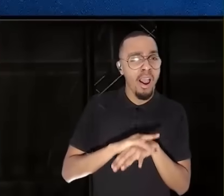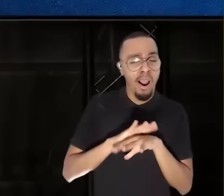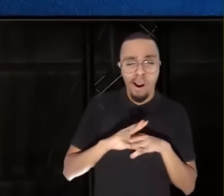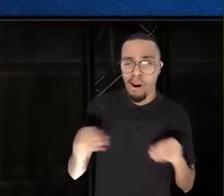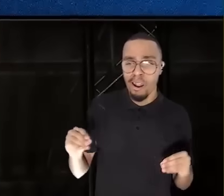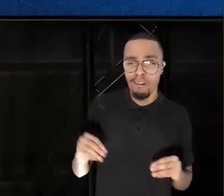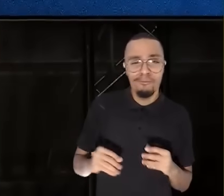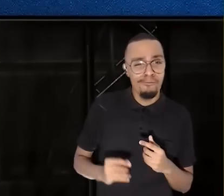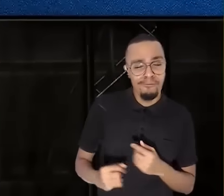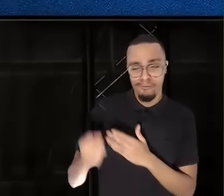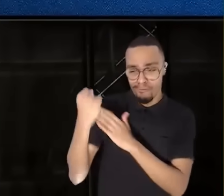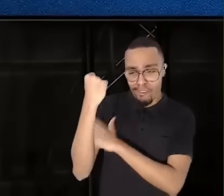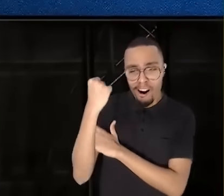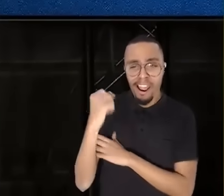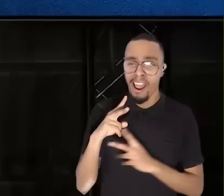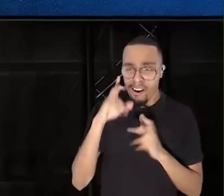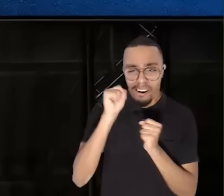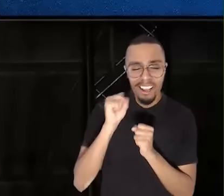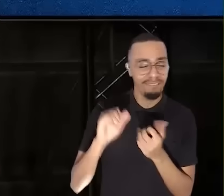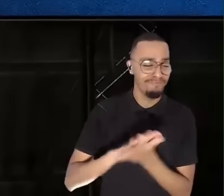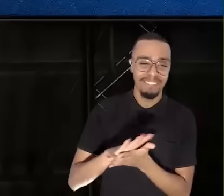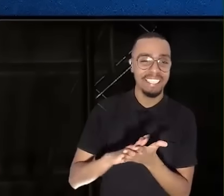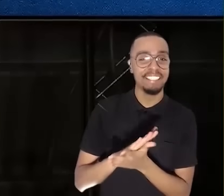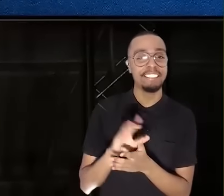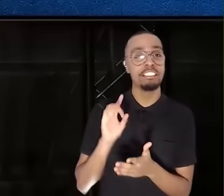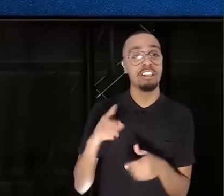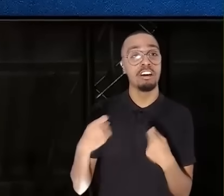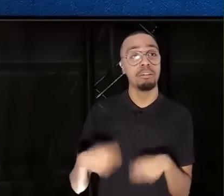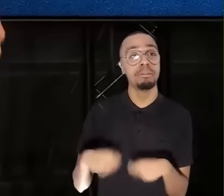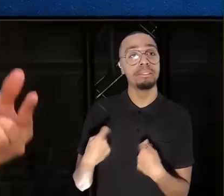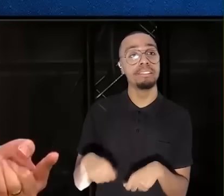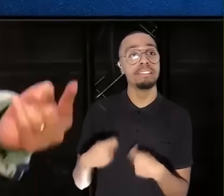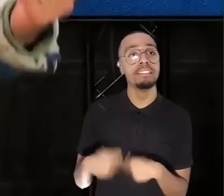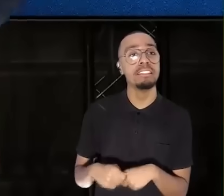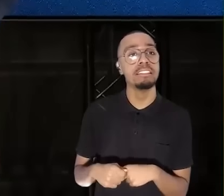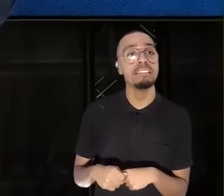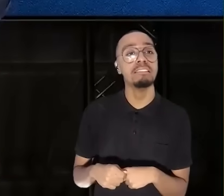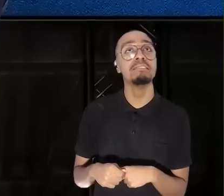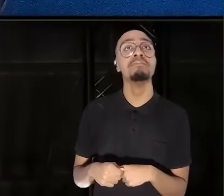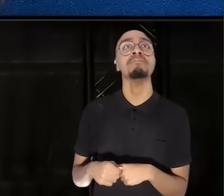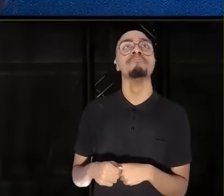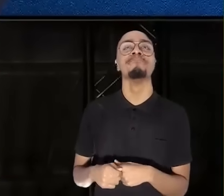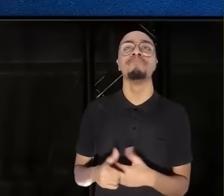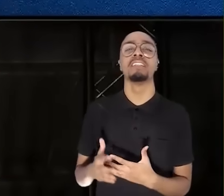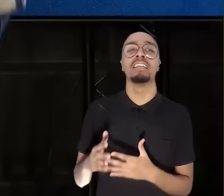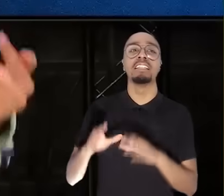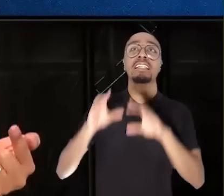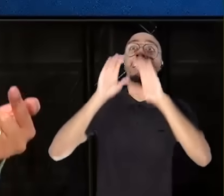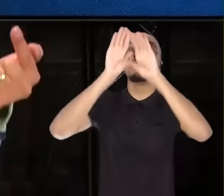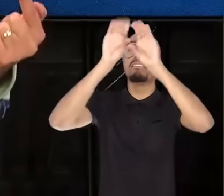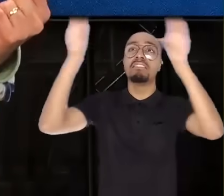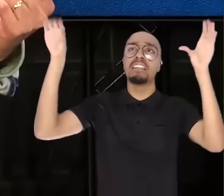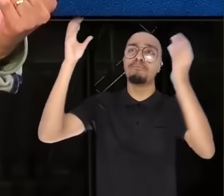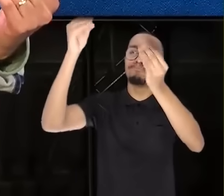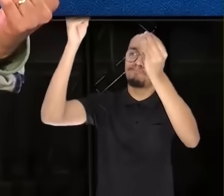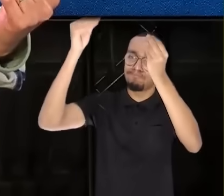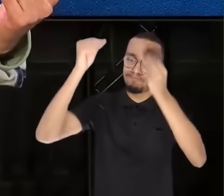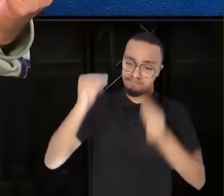nenhuma vida, nenhuma força. Eu não preciso. O que eu preciso é trazer a obra que Jesus disse: está consumado para a minha